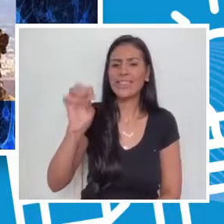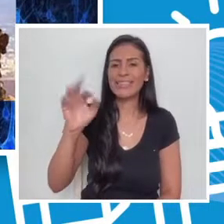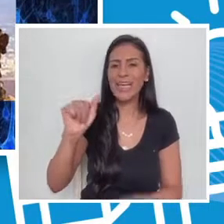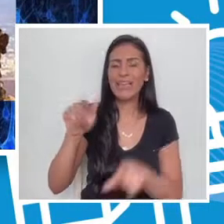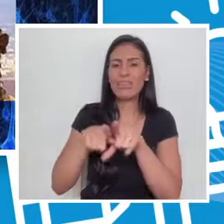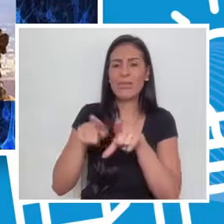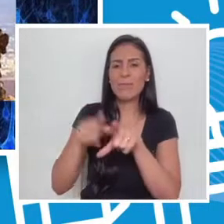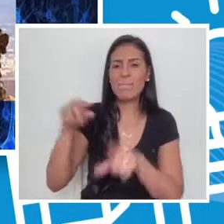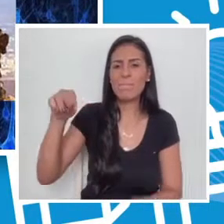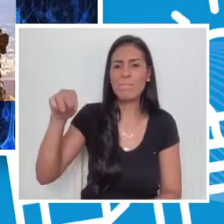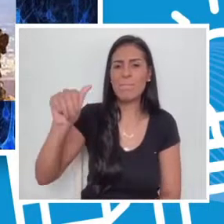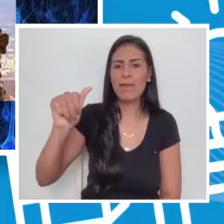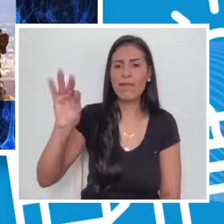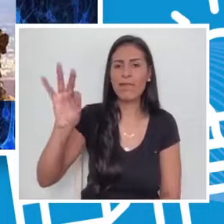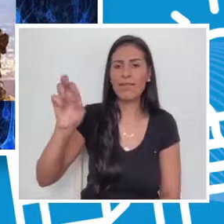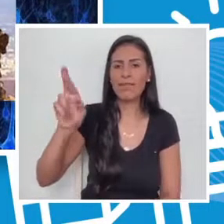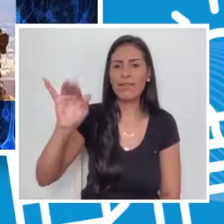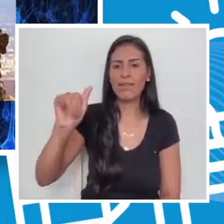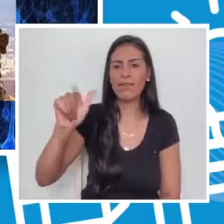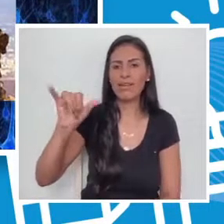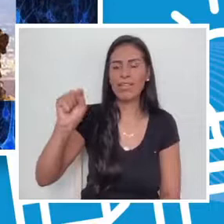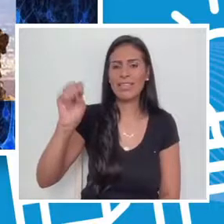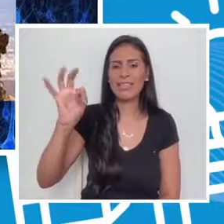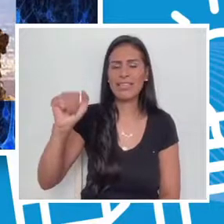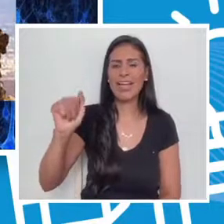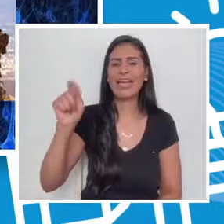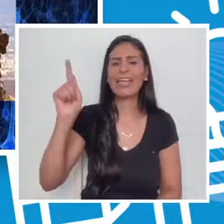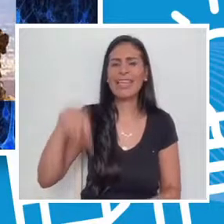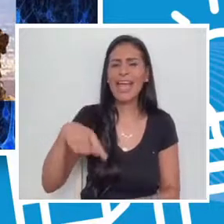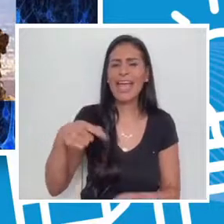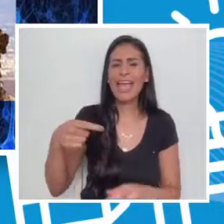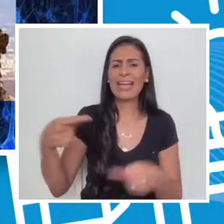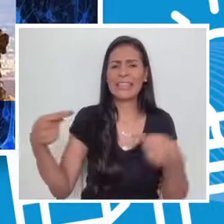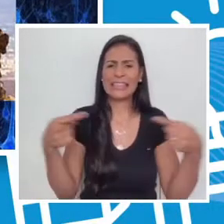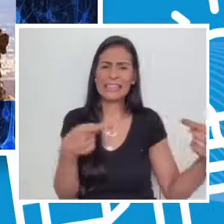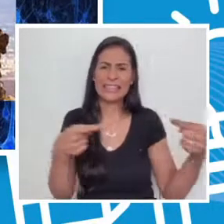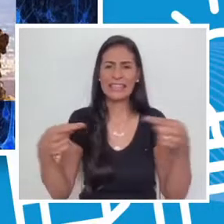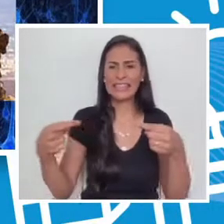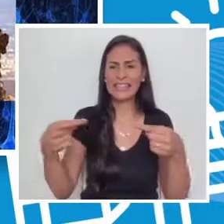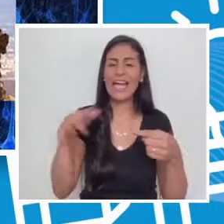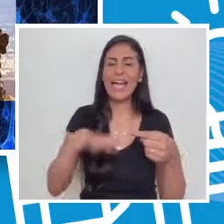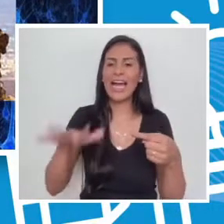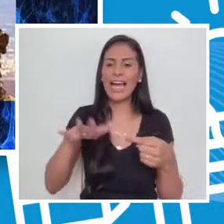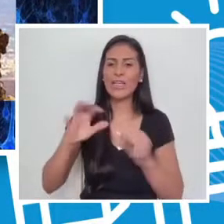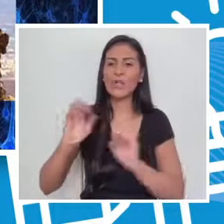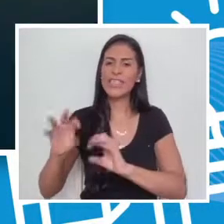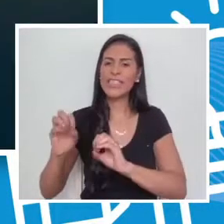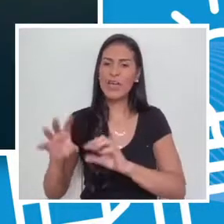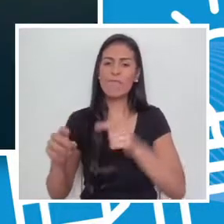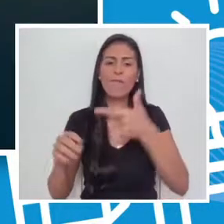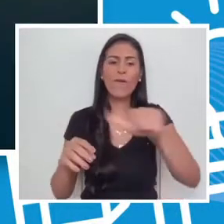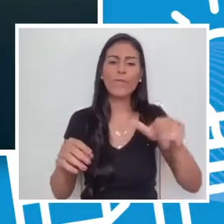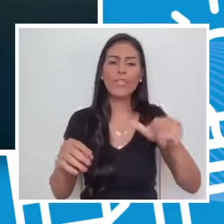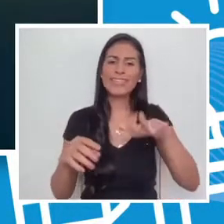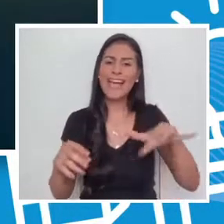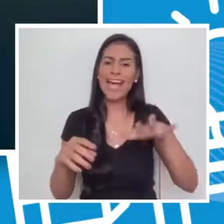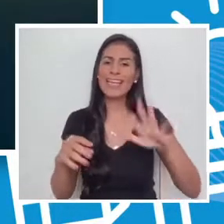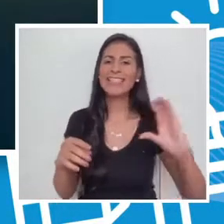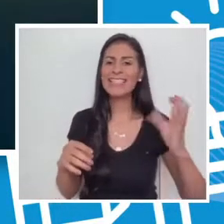que ocorre entre educadores e entre outras áreas da ciência também, eu devo dizer